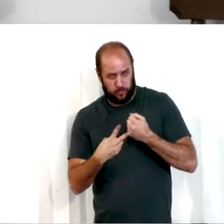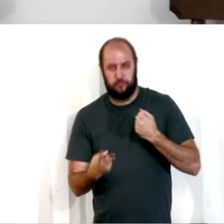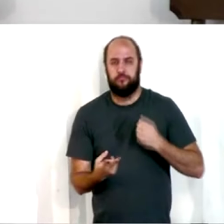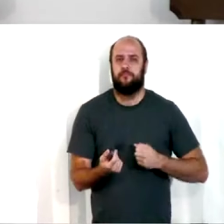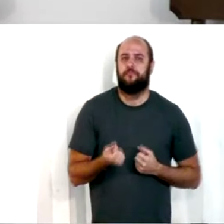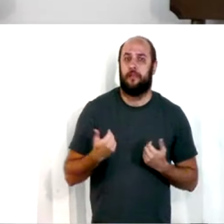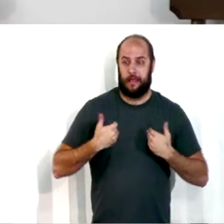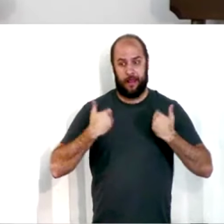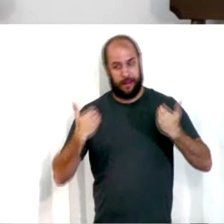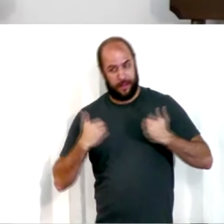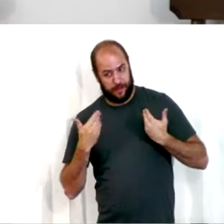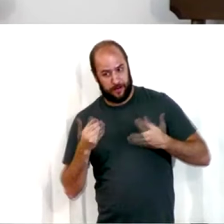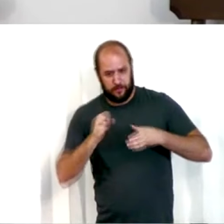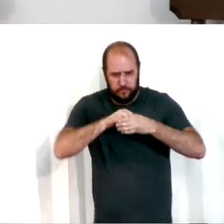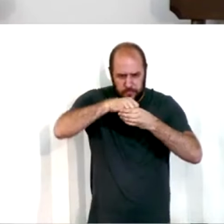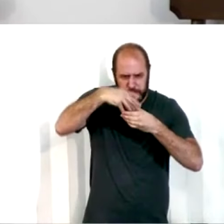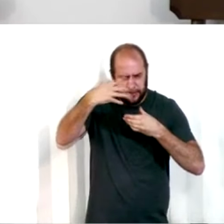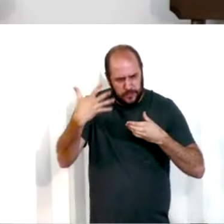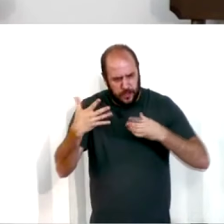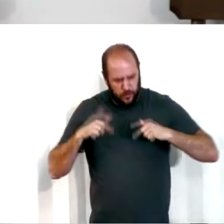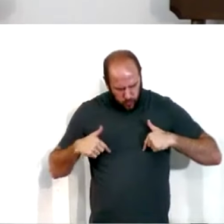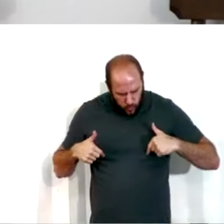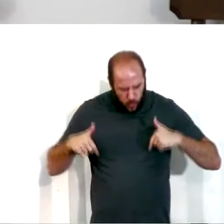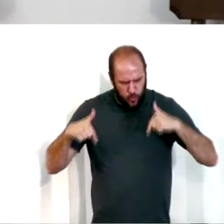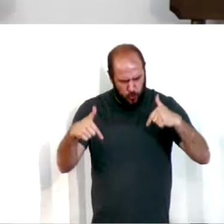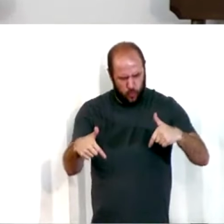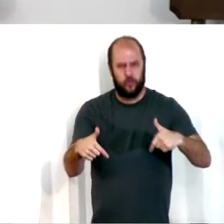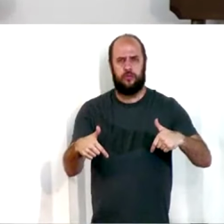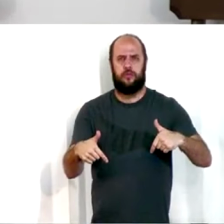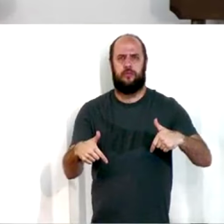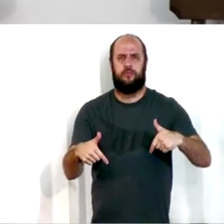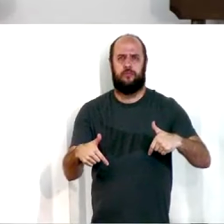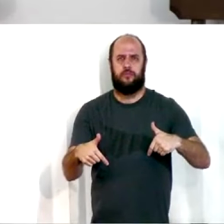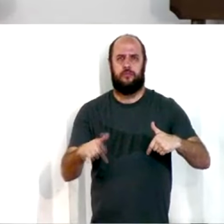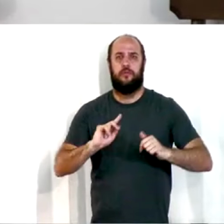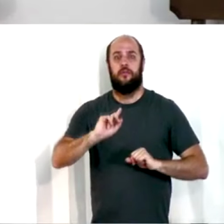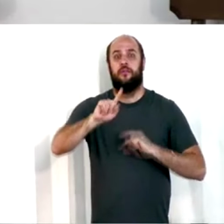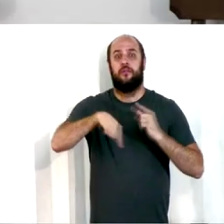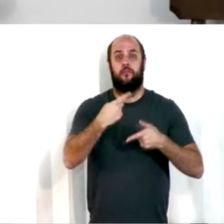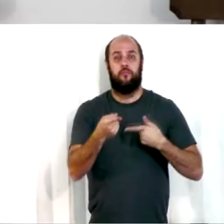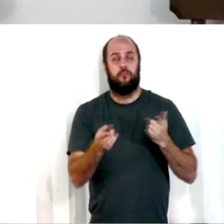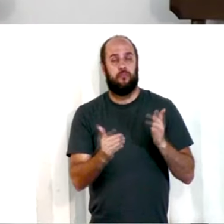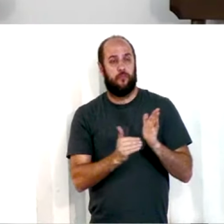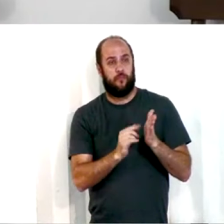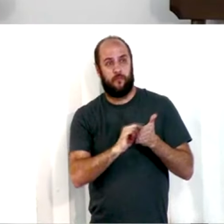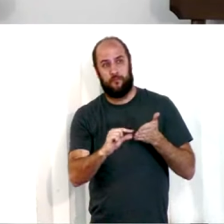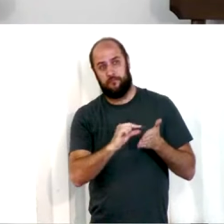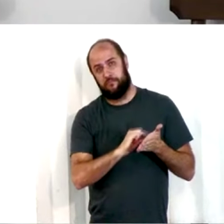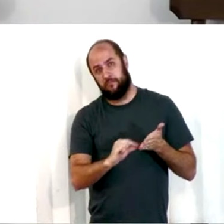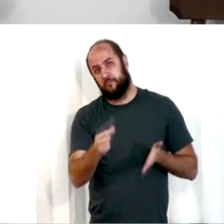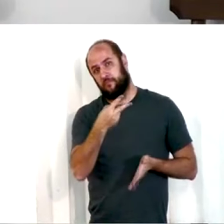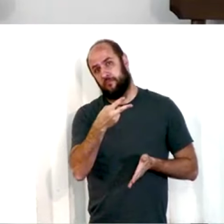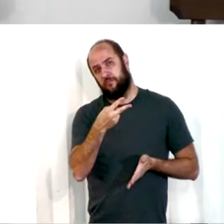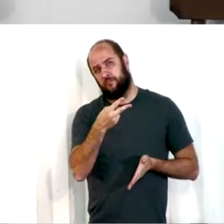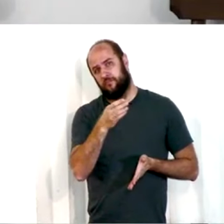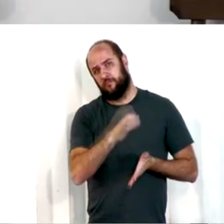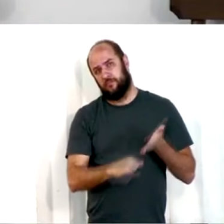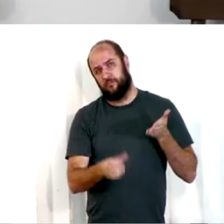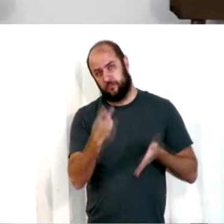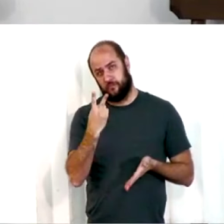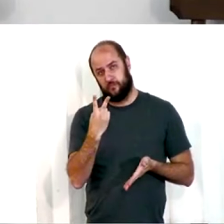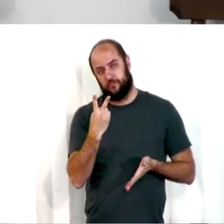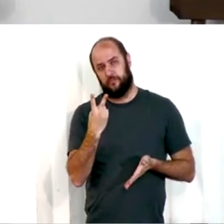Alegrando-me, mistério, lutando, luta. Lá no verso 2 do capítulo 2, nós